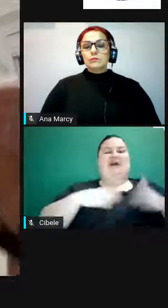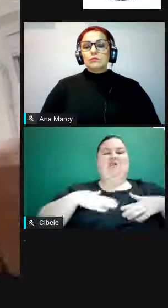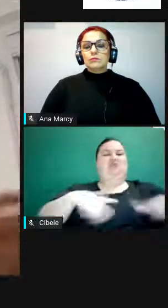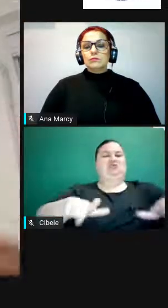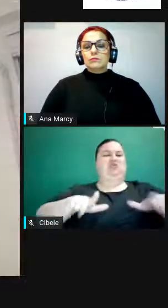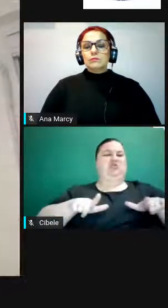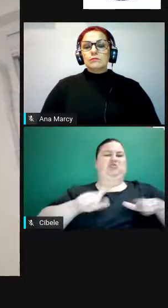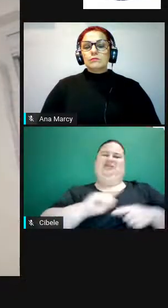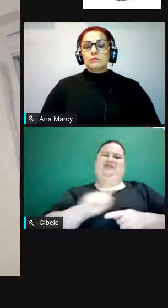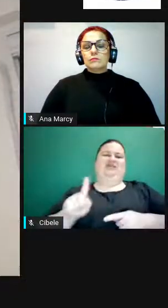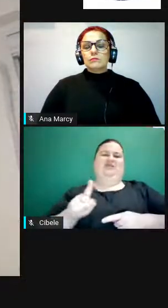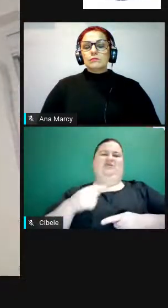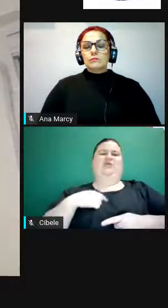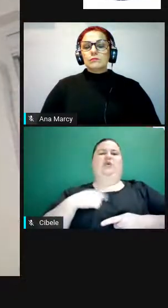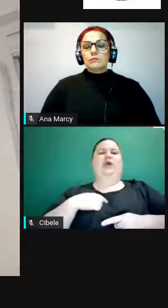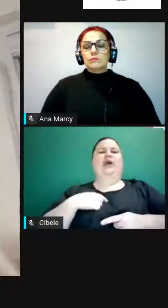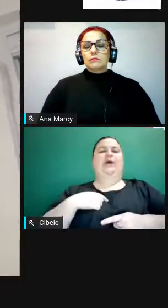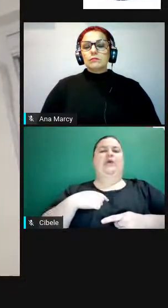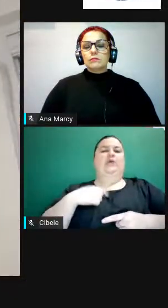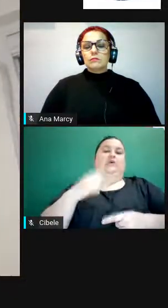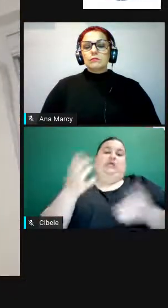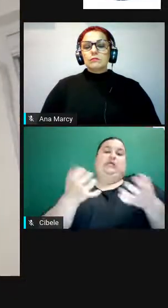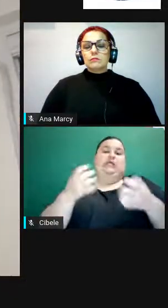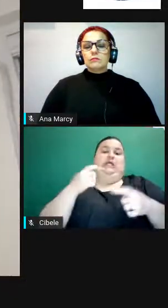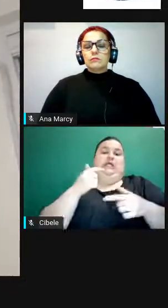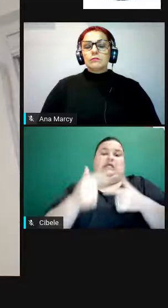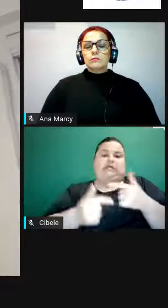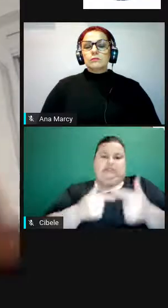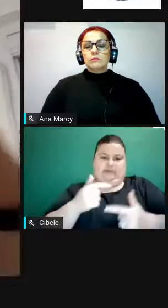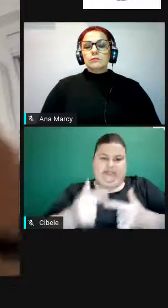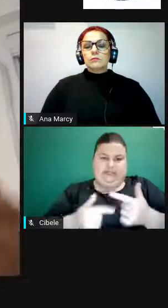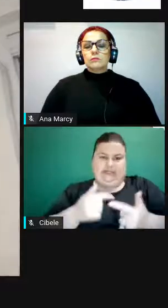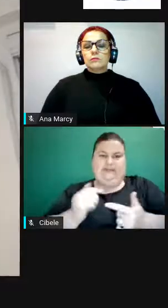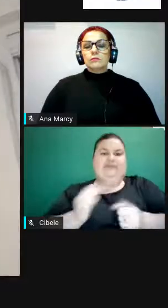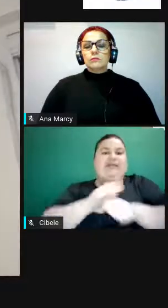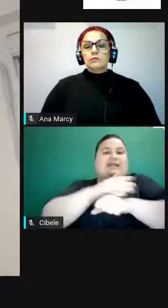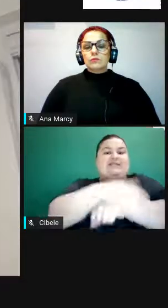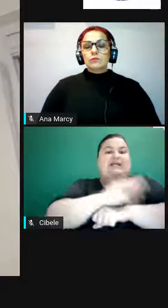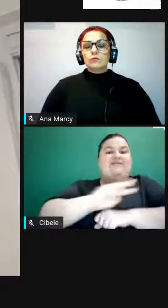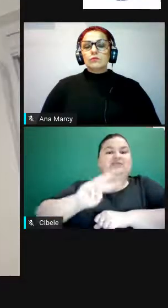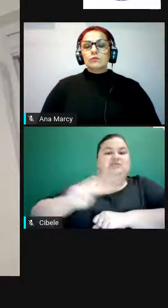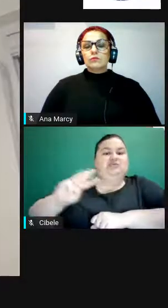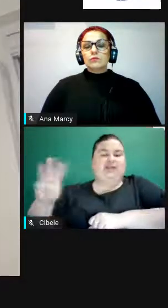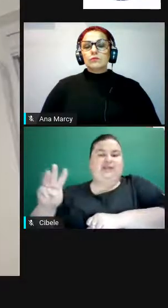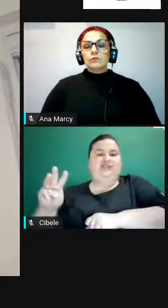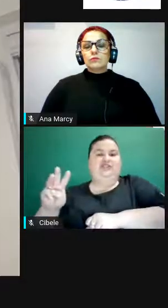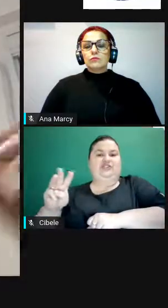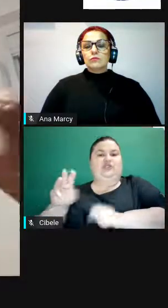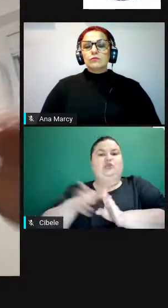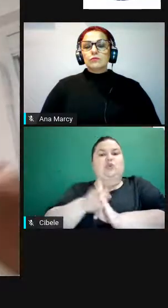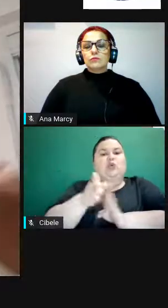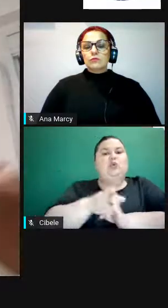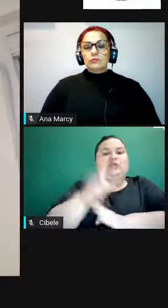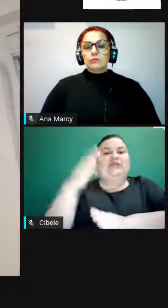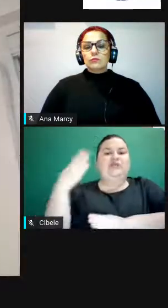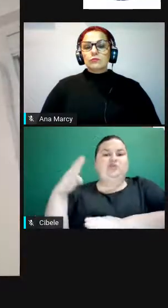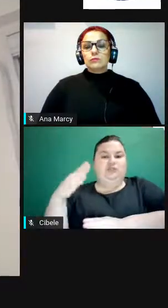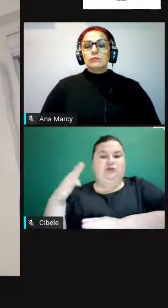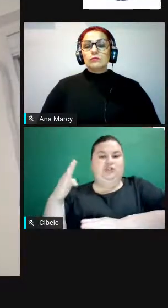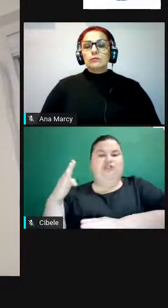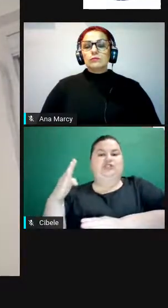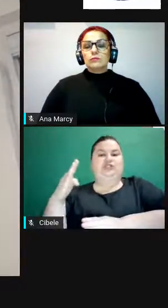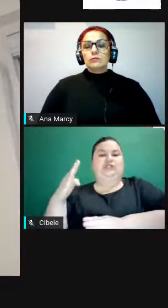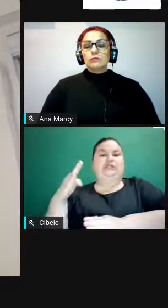trabalhar eu e eu não tava lá no site do Conselho Regional de biologia para procurar as áreas de atuação do biólogo e tudo mais e ali eu